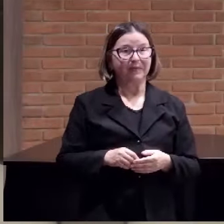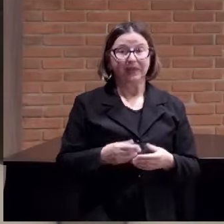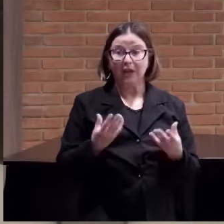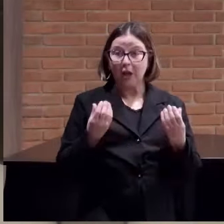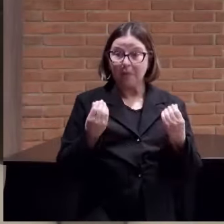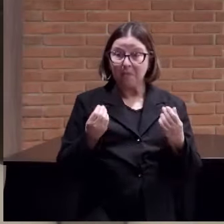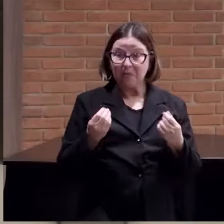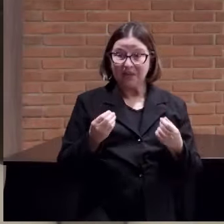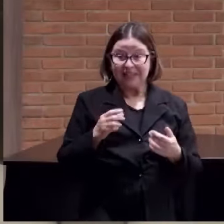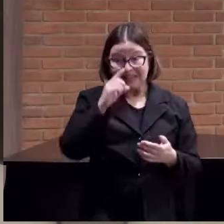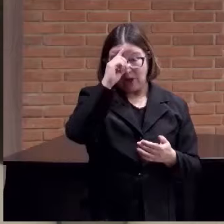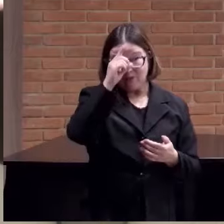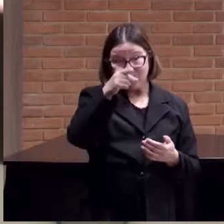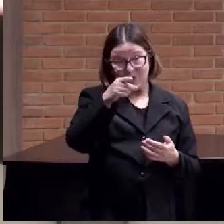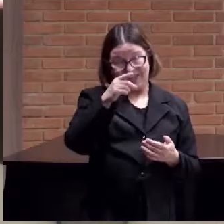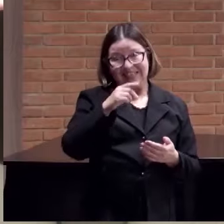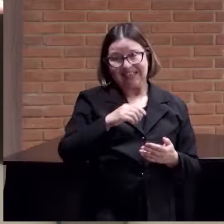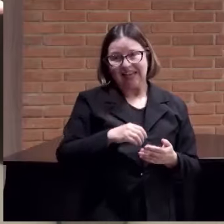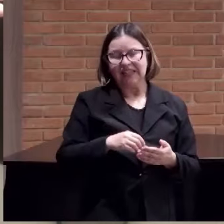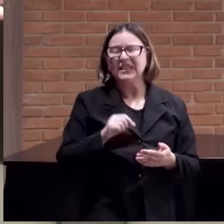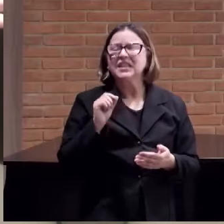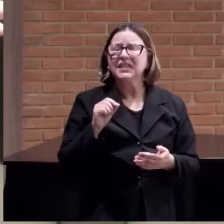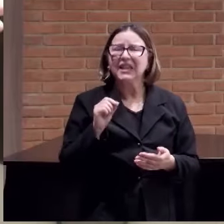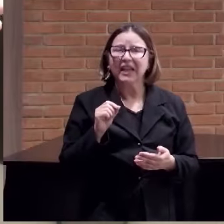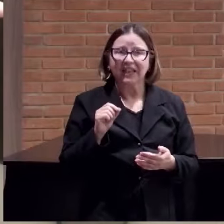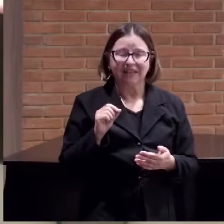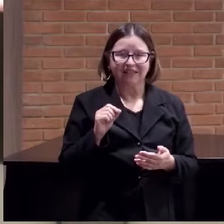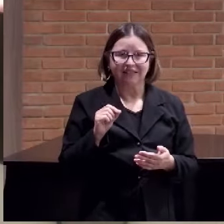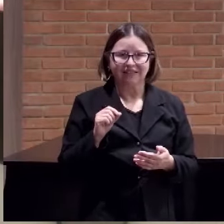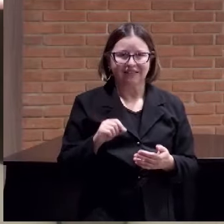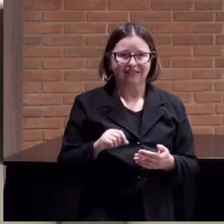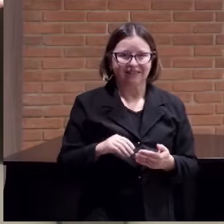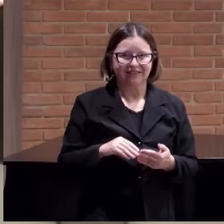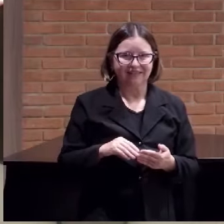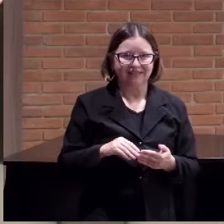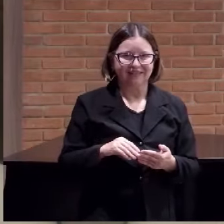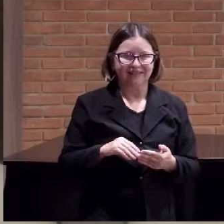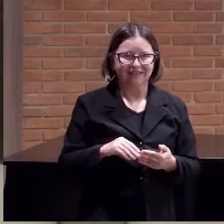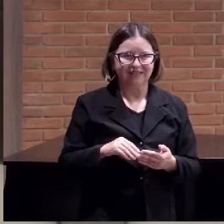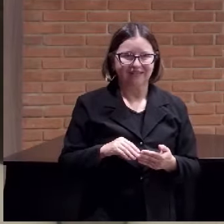Muitas das autoridades, quem eram essas autoridades?